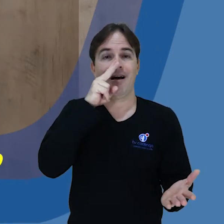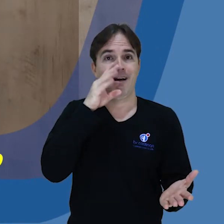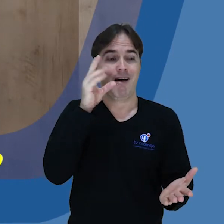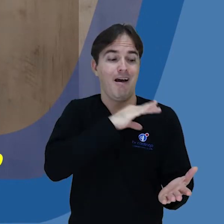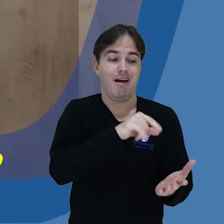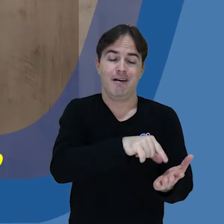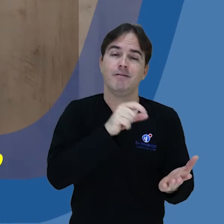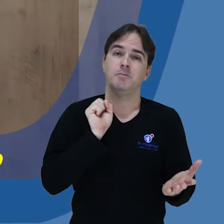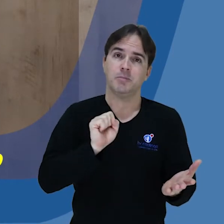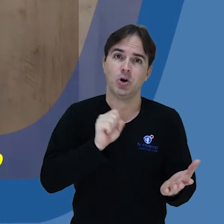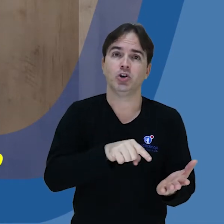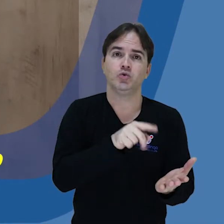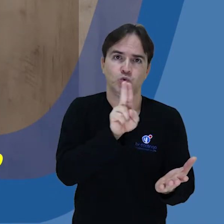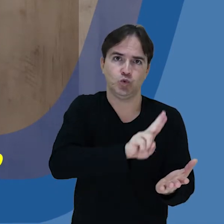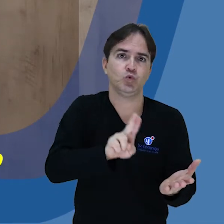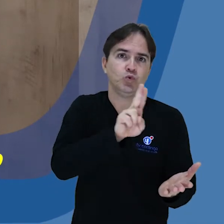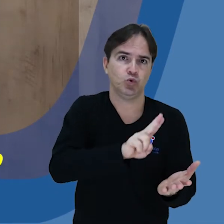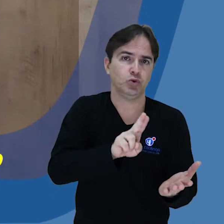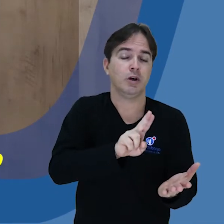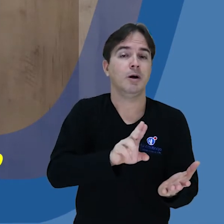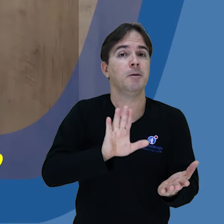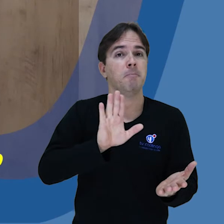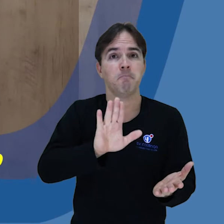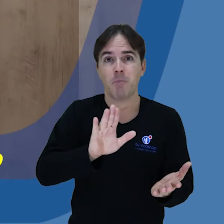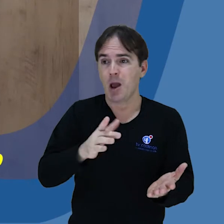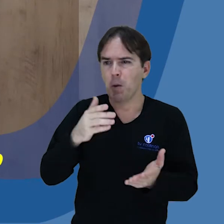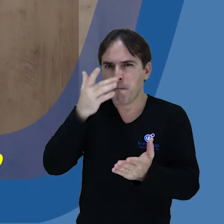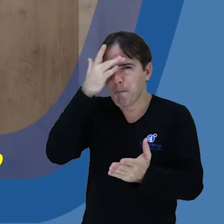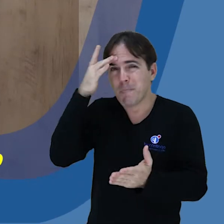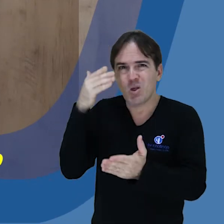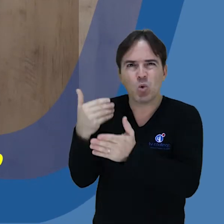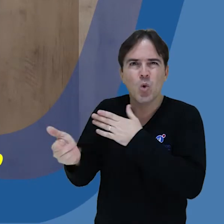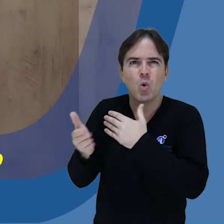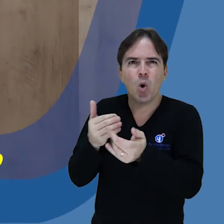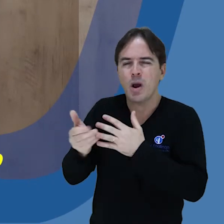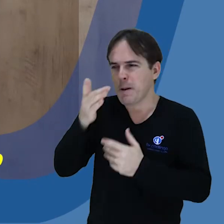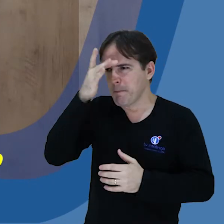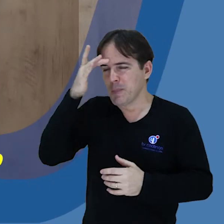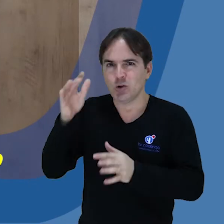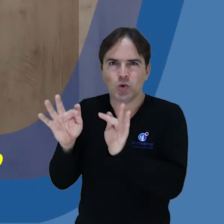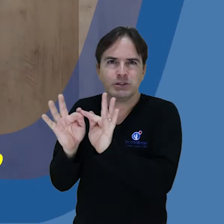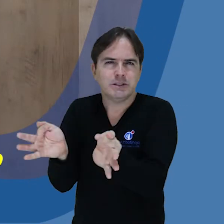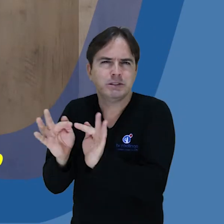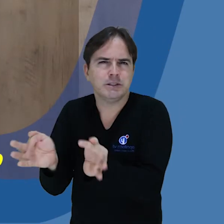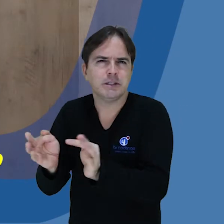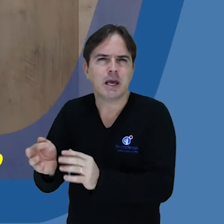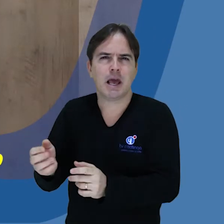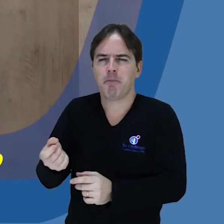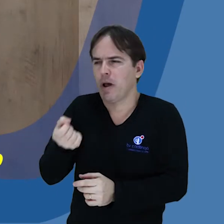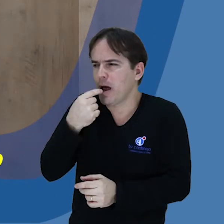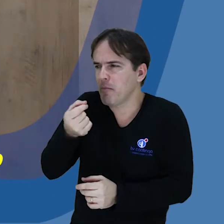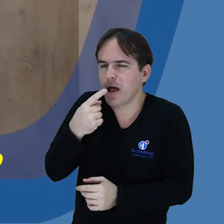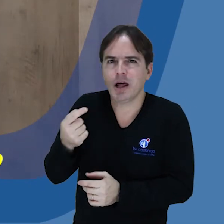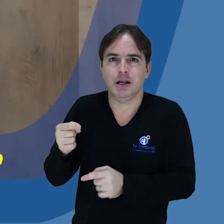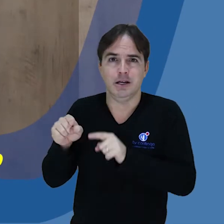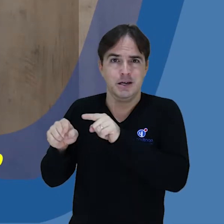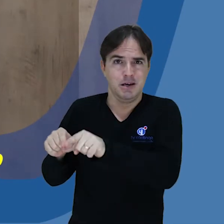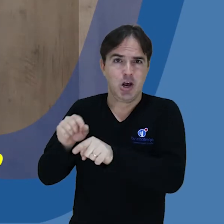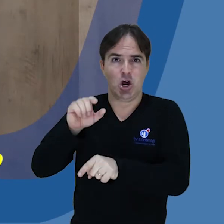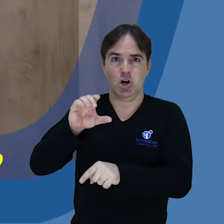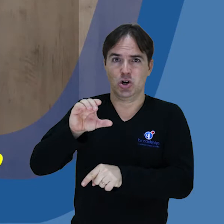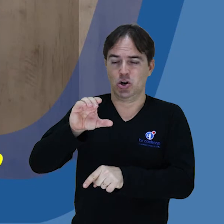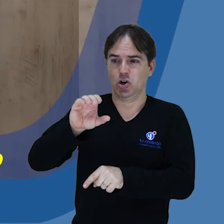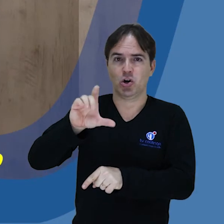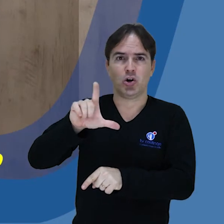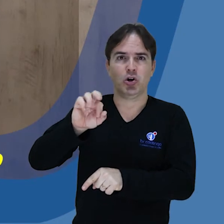na UTI, para auxiliar o tratamento, mas não existe indicação de utilizar esse tipo de medicamento, cloroquina ou hidroxicloroquina, para pacientes leves,